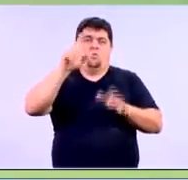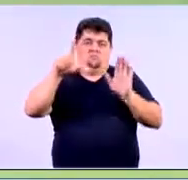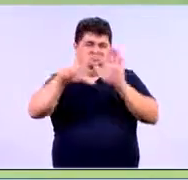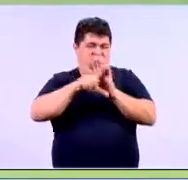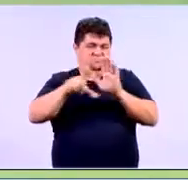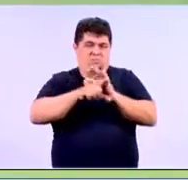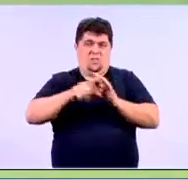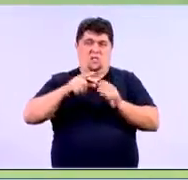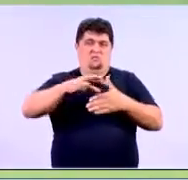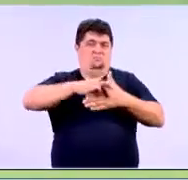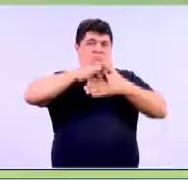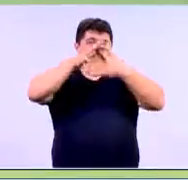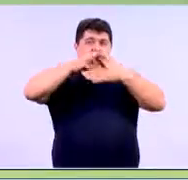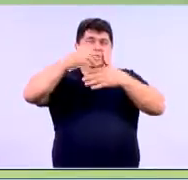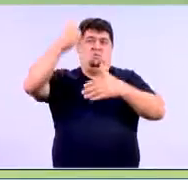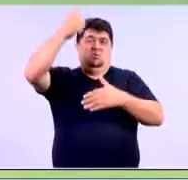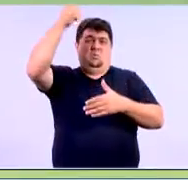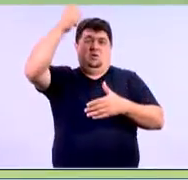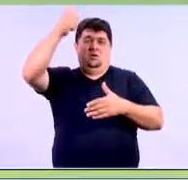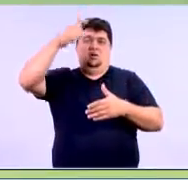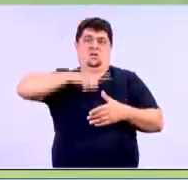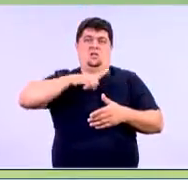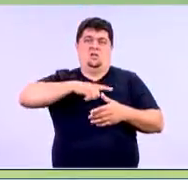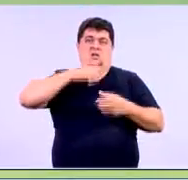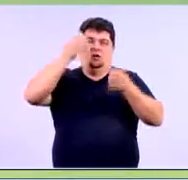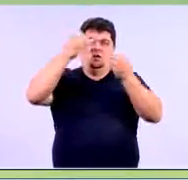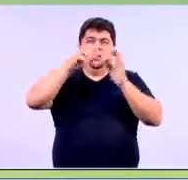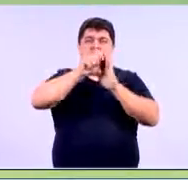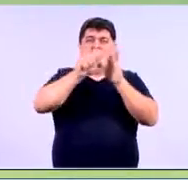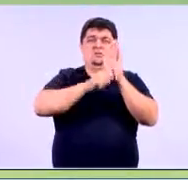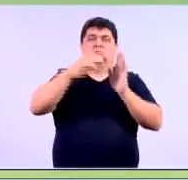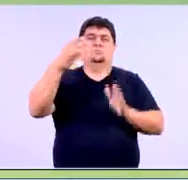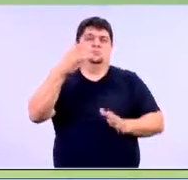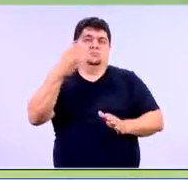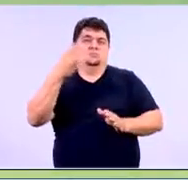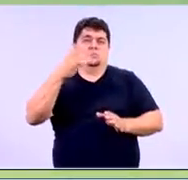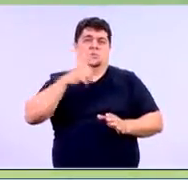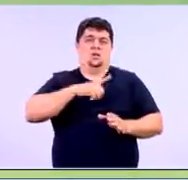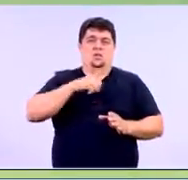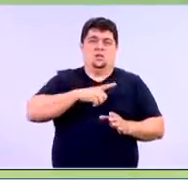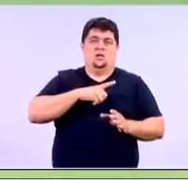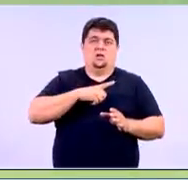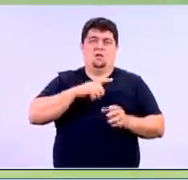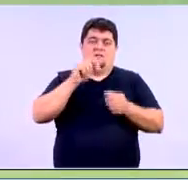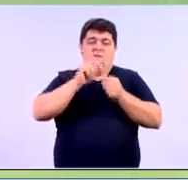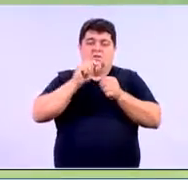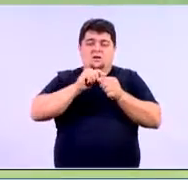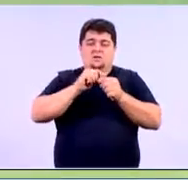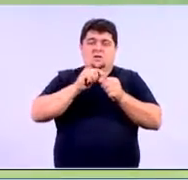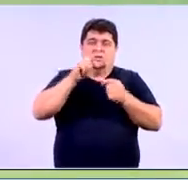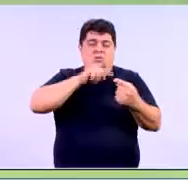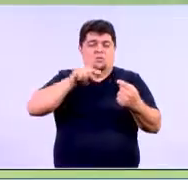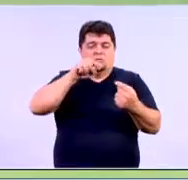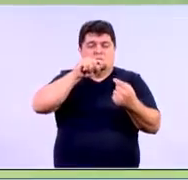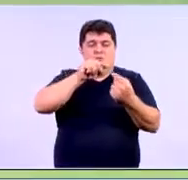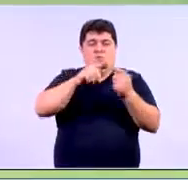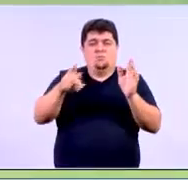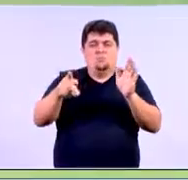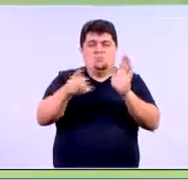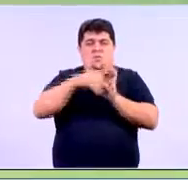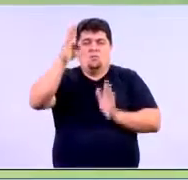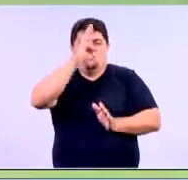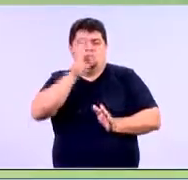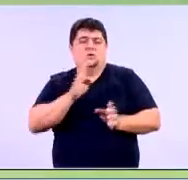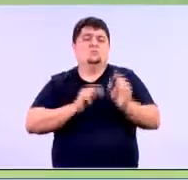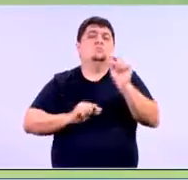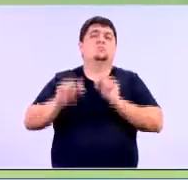mãe, a primeira, no seu artigo 3º, ela dispõe que constituem objetivos fundamentais da República Federativa do